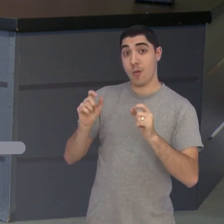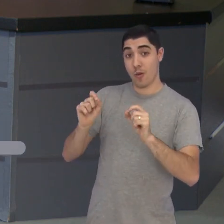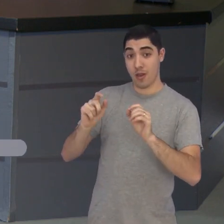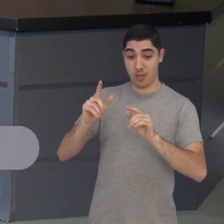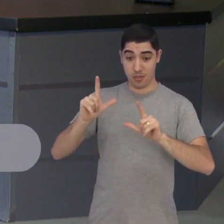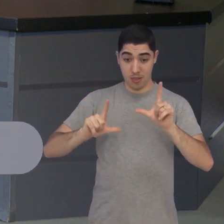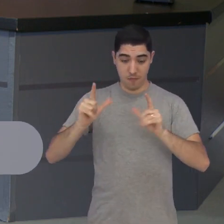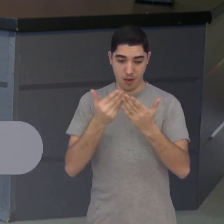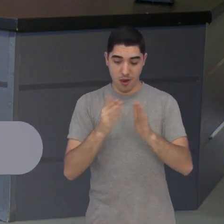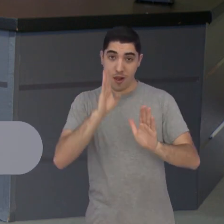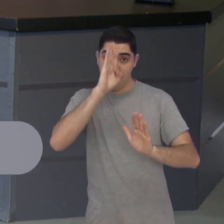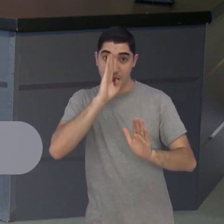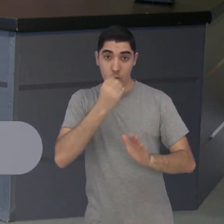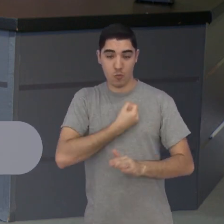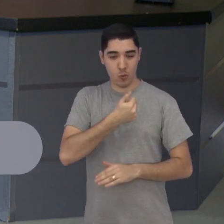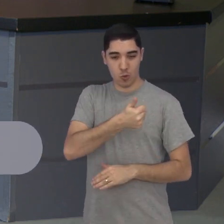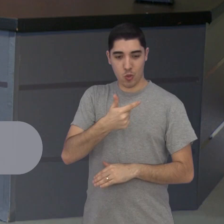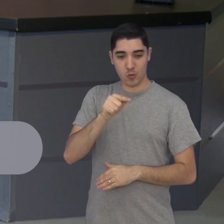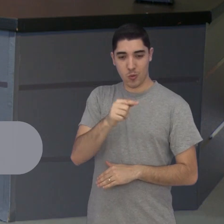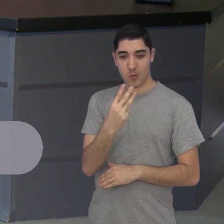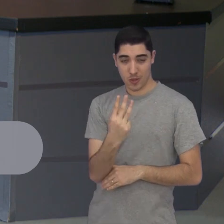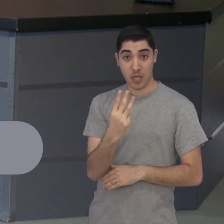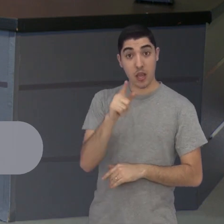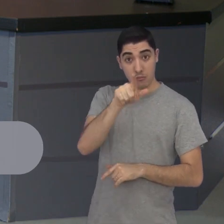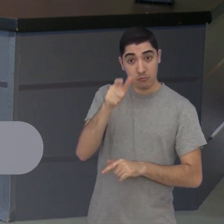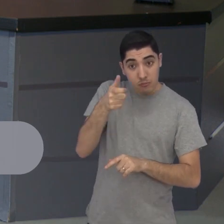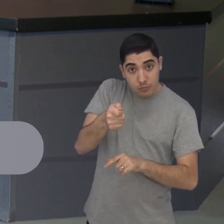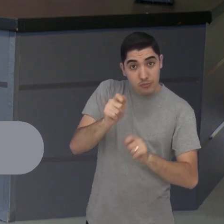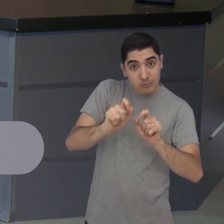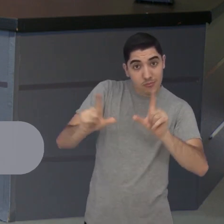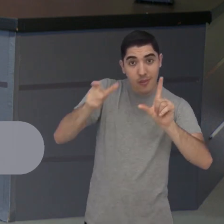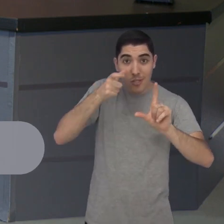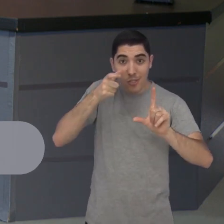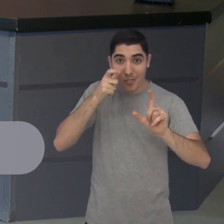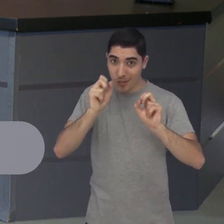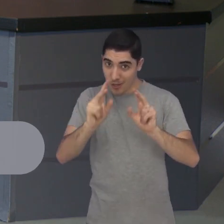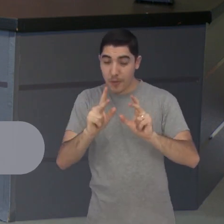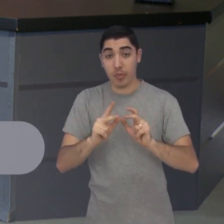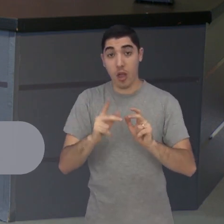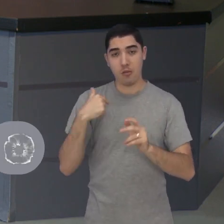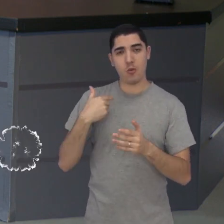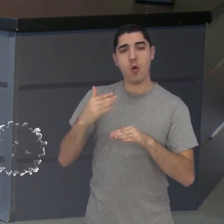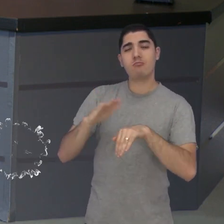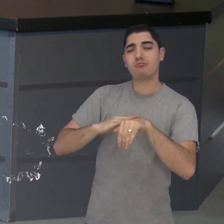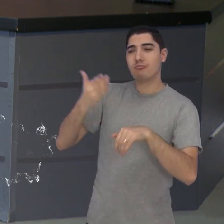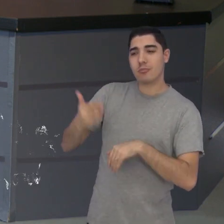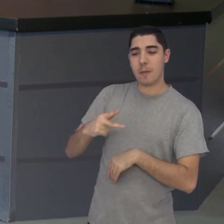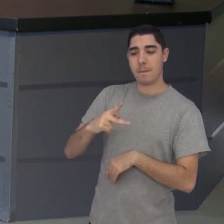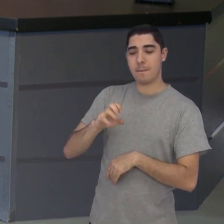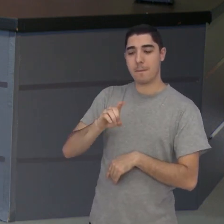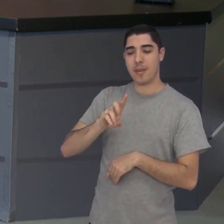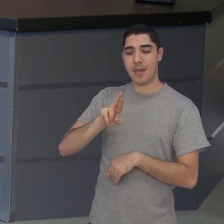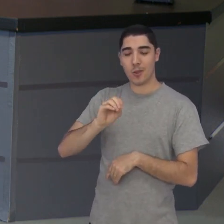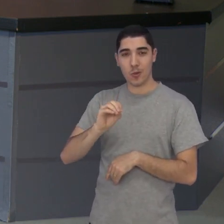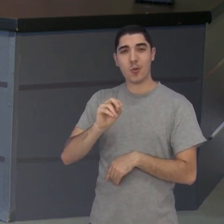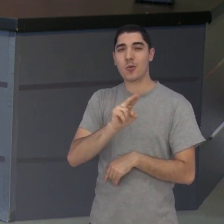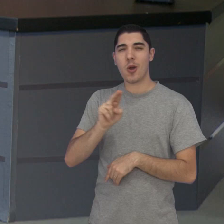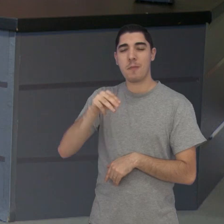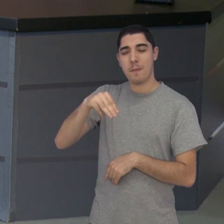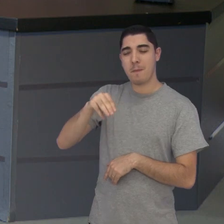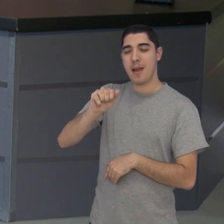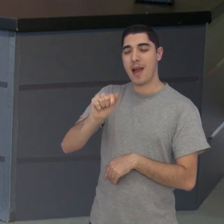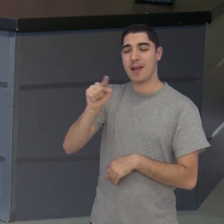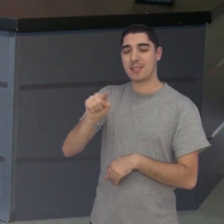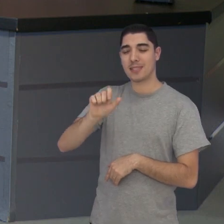no sinal aberto, tá bom? 12.3, então já sintoniza na gente aí. Seguinte, hoje eu vou conversar com o Pedro, ou Mazzaropinho,